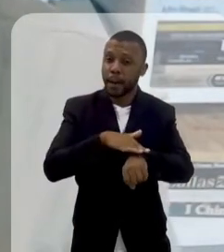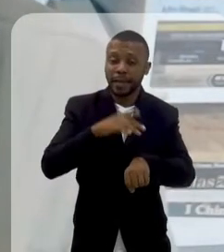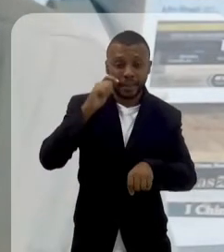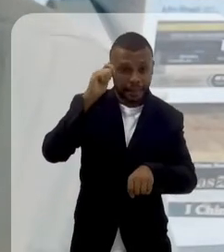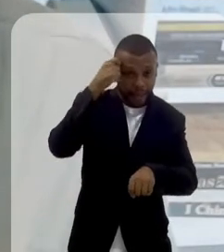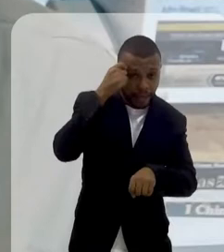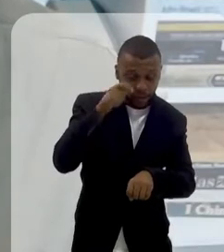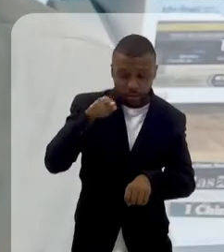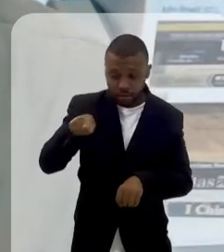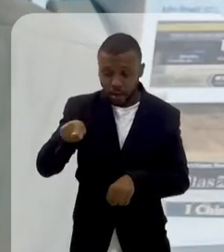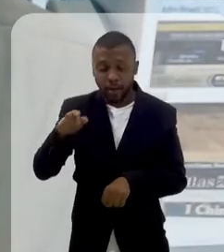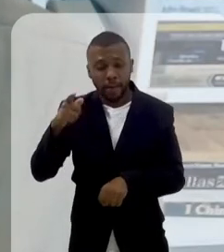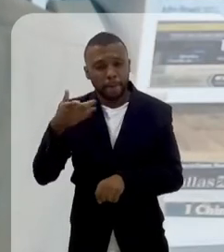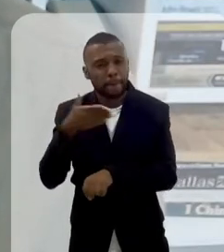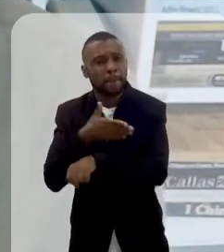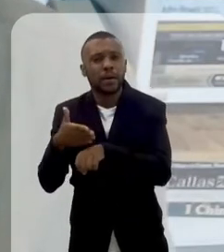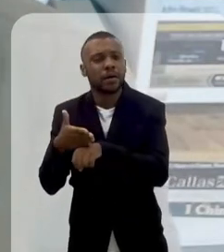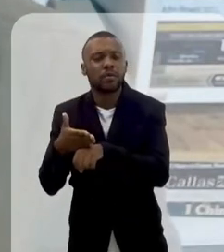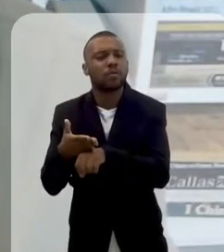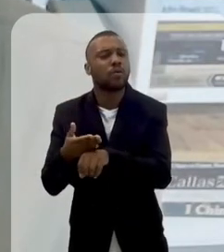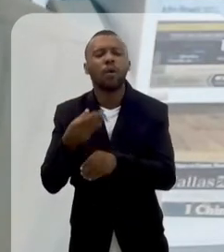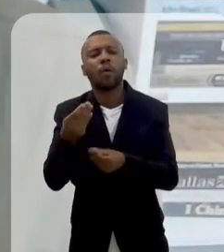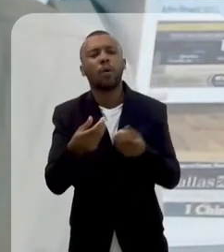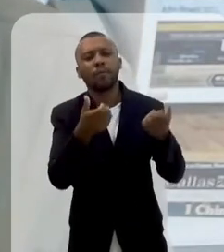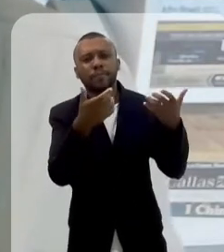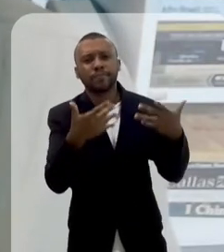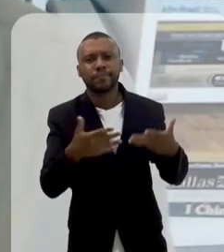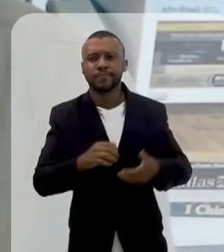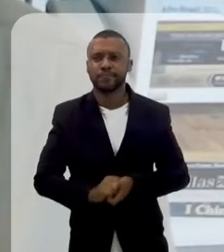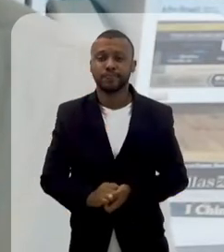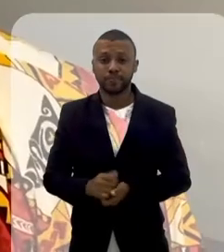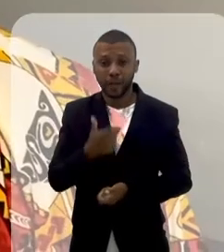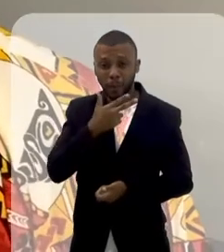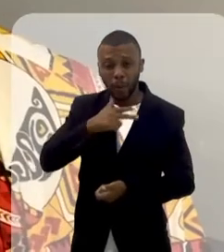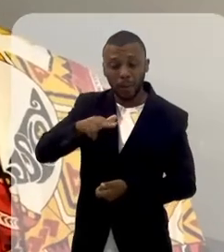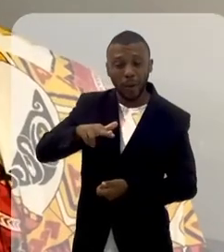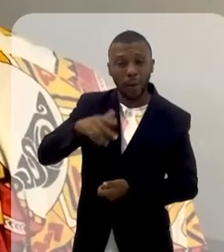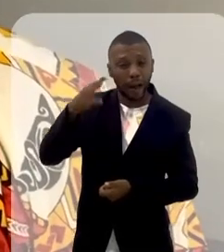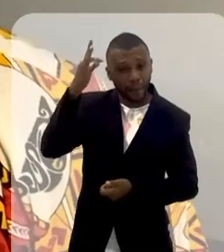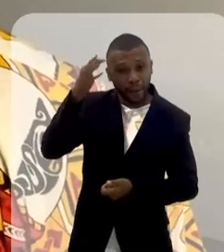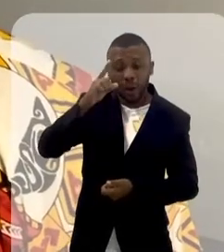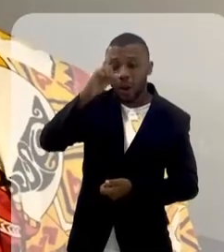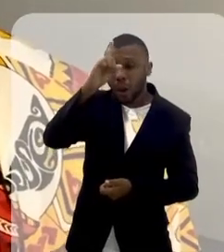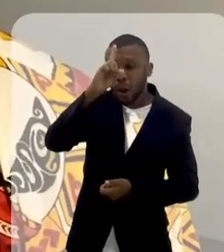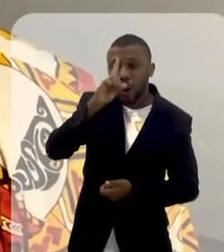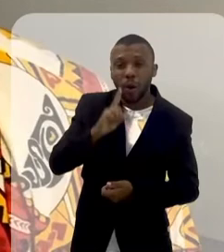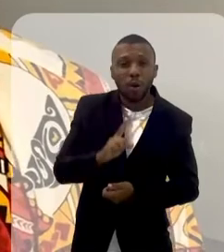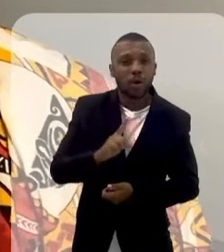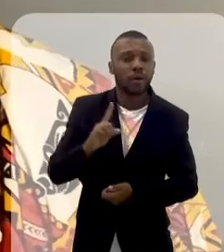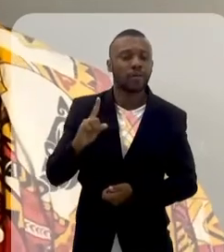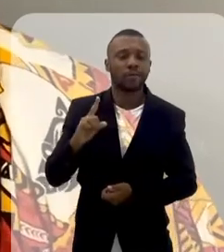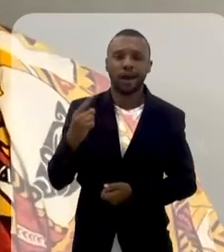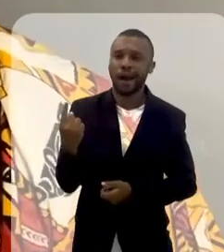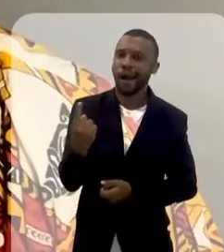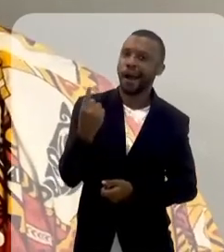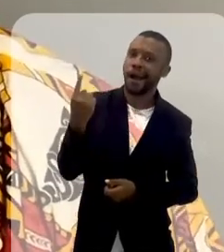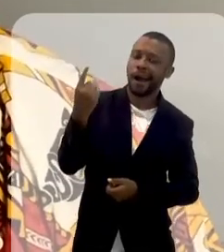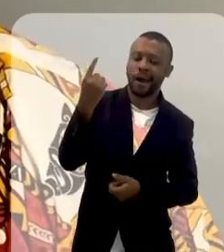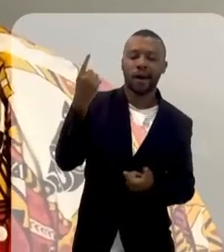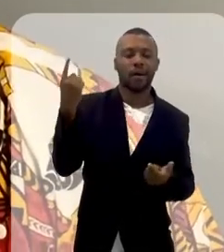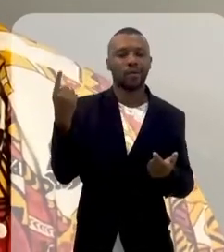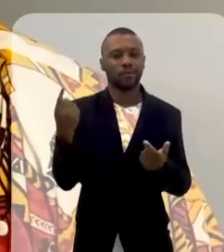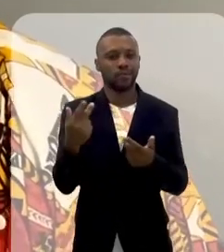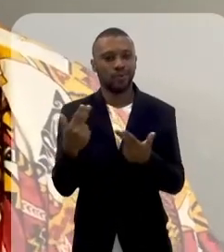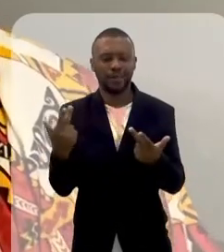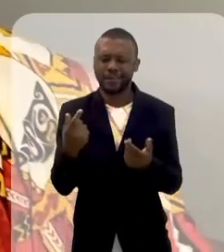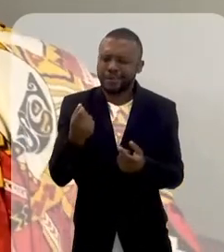um fenotipicamente negro e outro branco, né, como é que era isso? Meu irmão é loiro, né? É loiríssimo, ele é alto, ele é